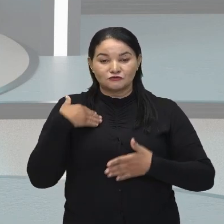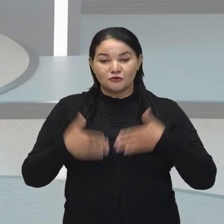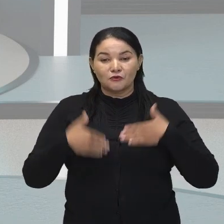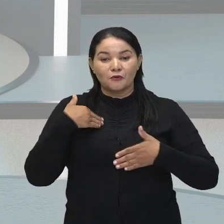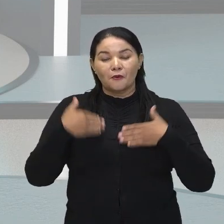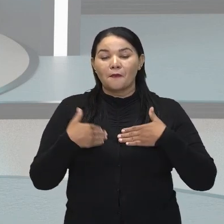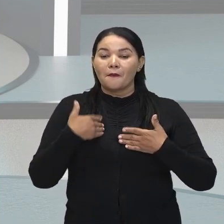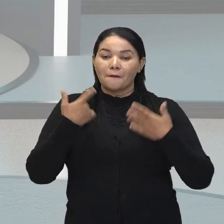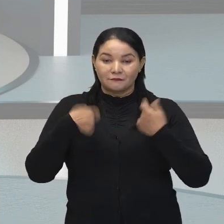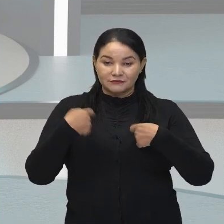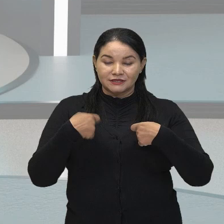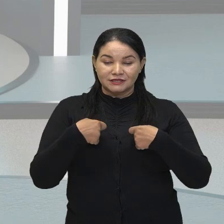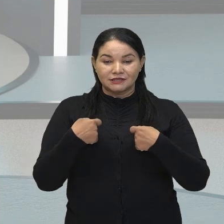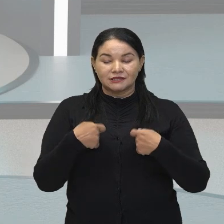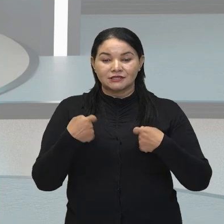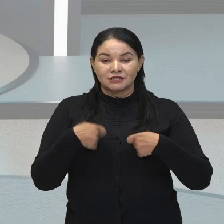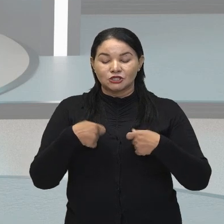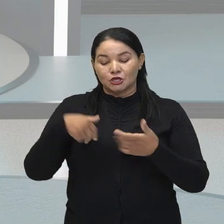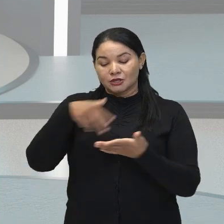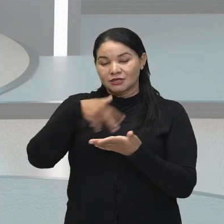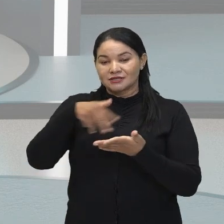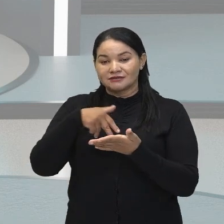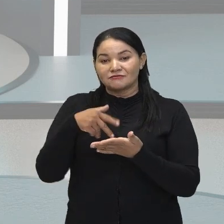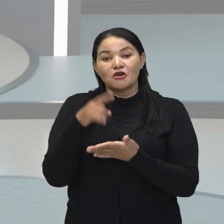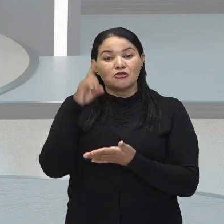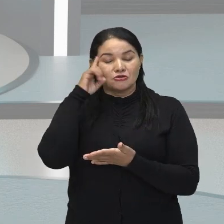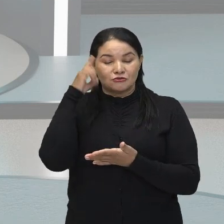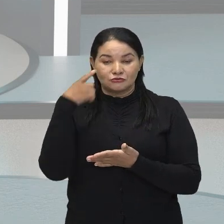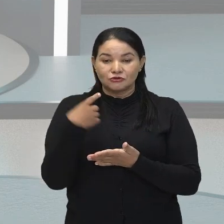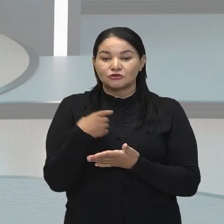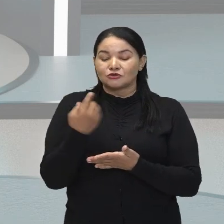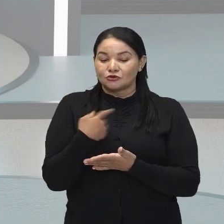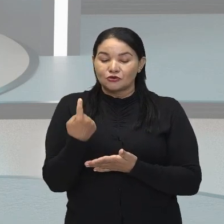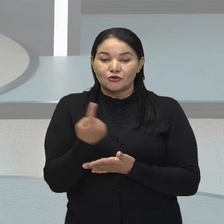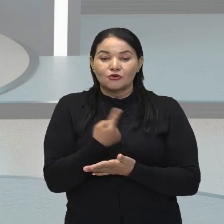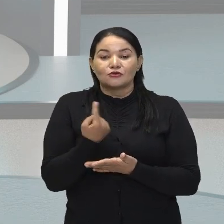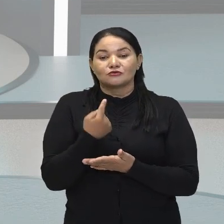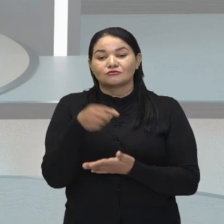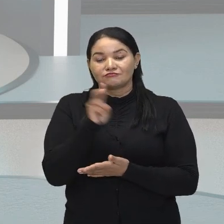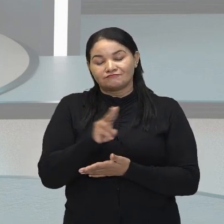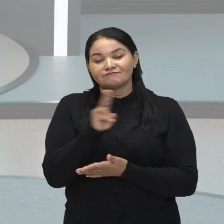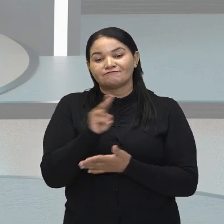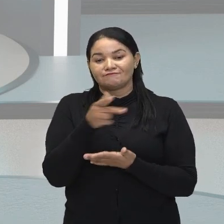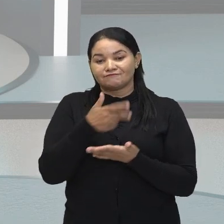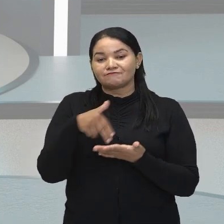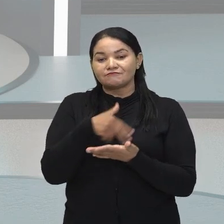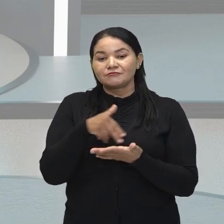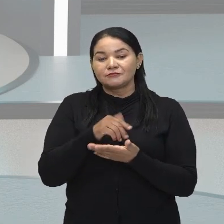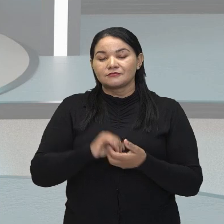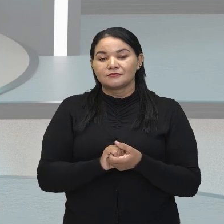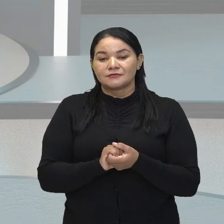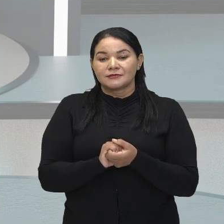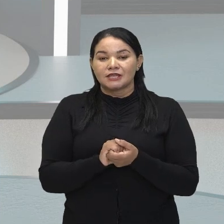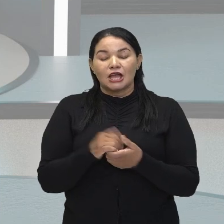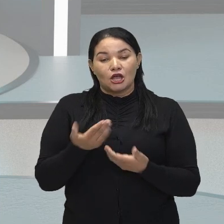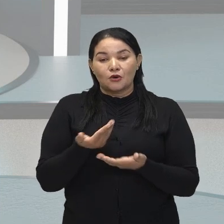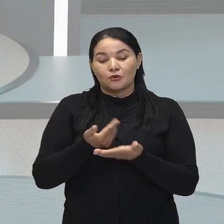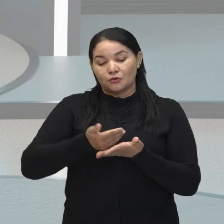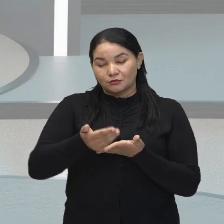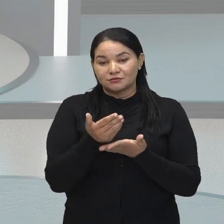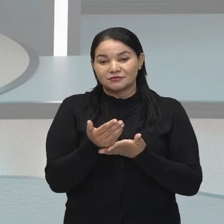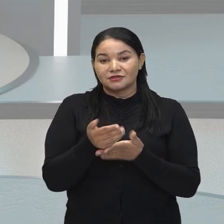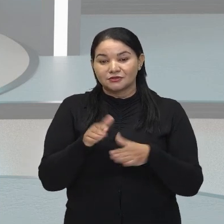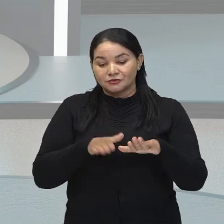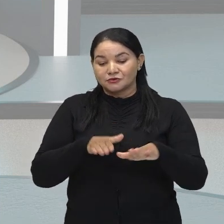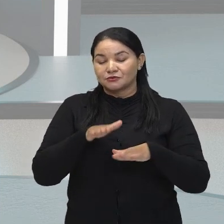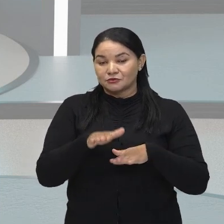disso. Já fazemos isso no nosso dia a dia. A partir do momento em que você dá o primeiro passo, você já está